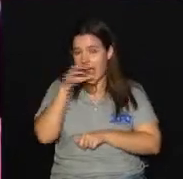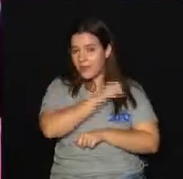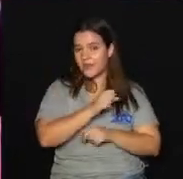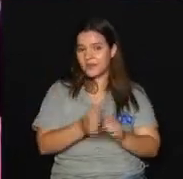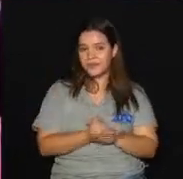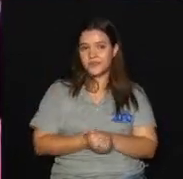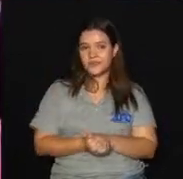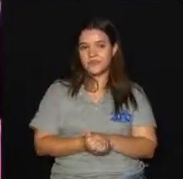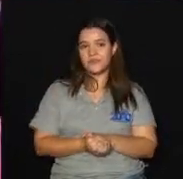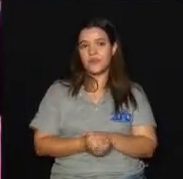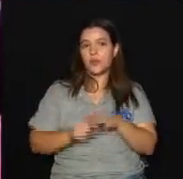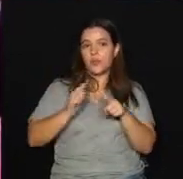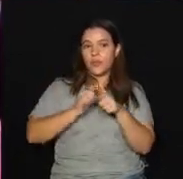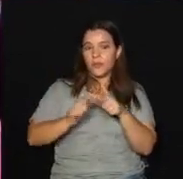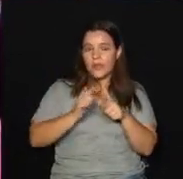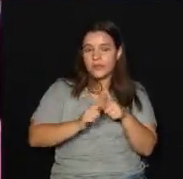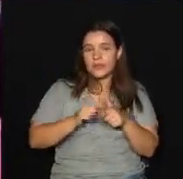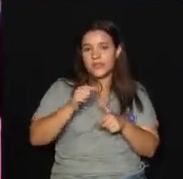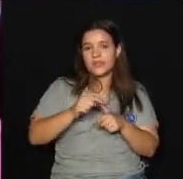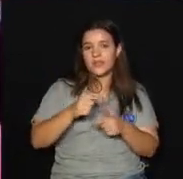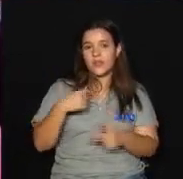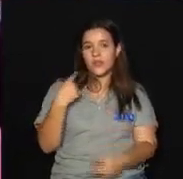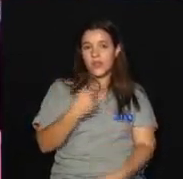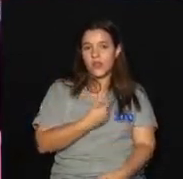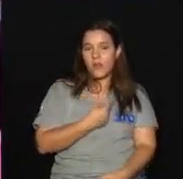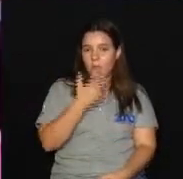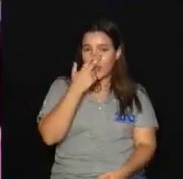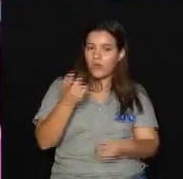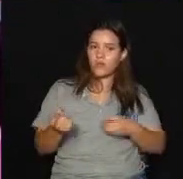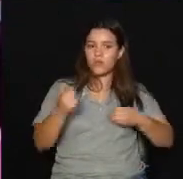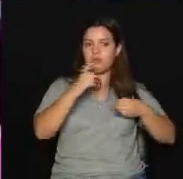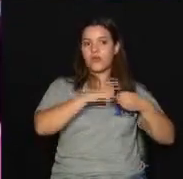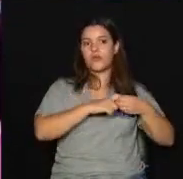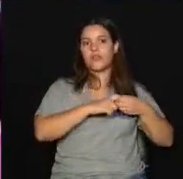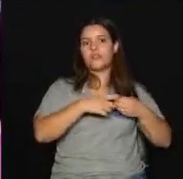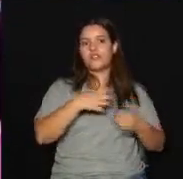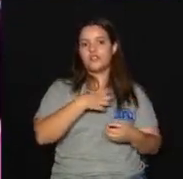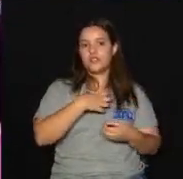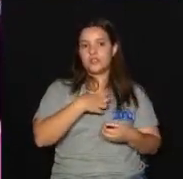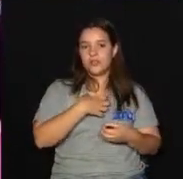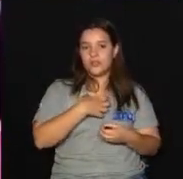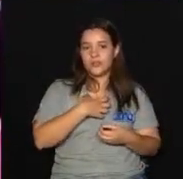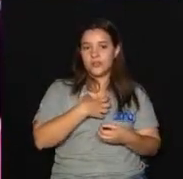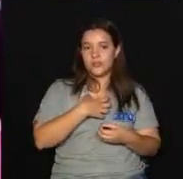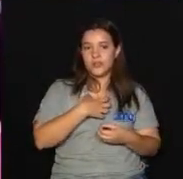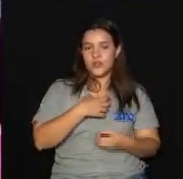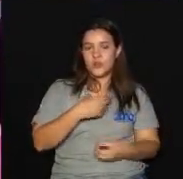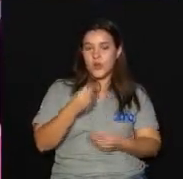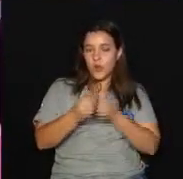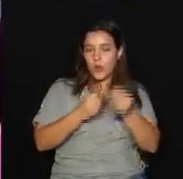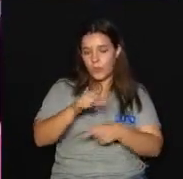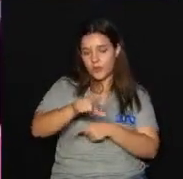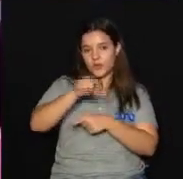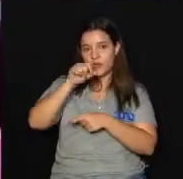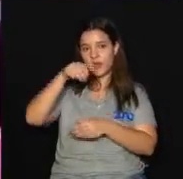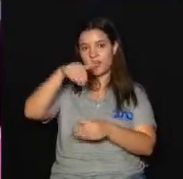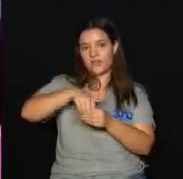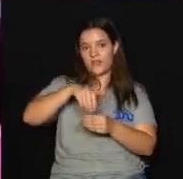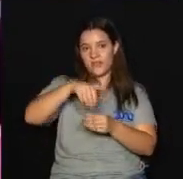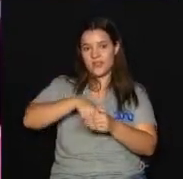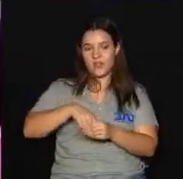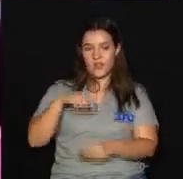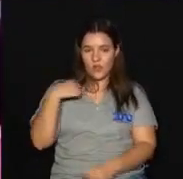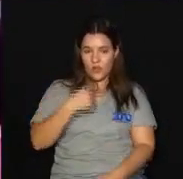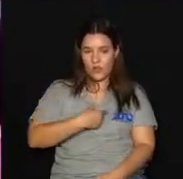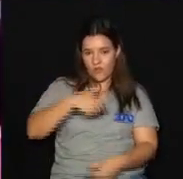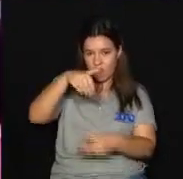O problema é que, mais uma vez, a gente volta na dinâmica da definição de voto. Como o nosso voto